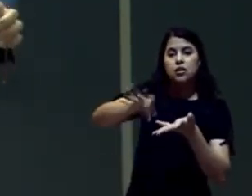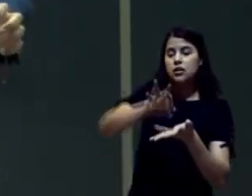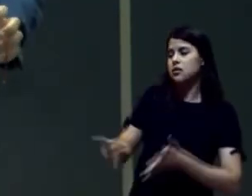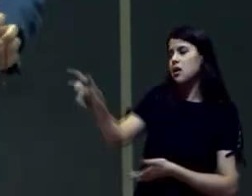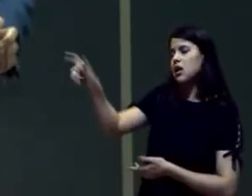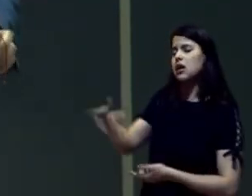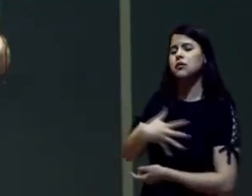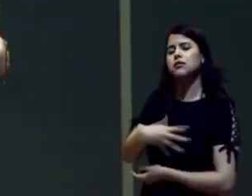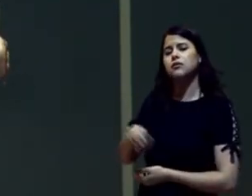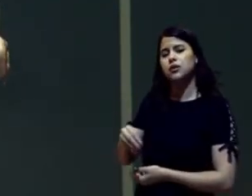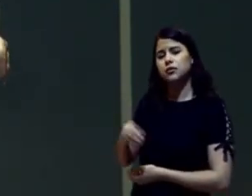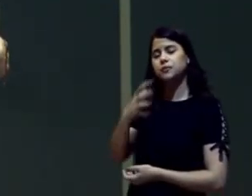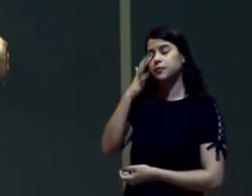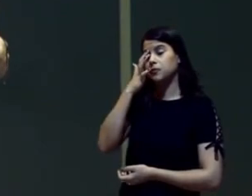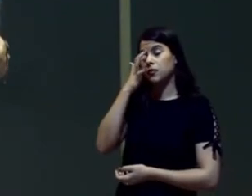Aleluia.